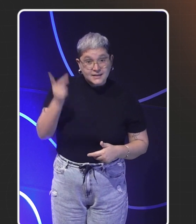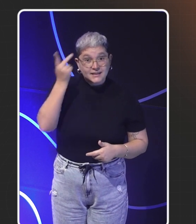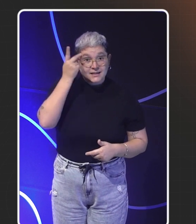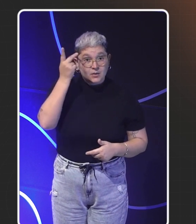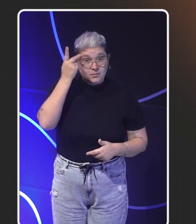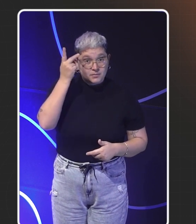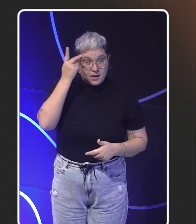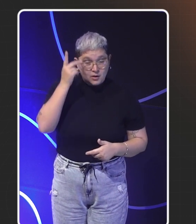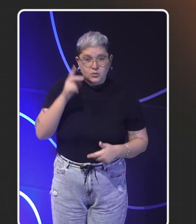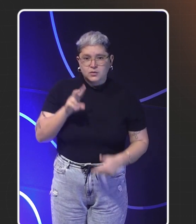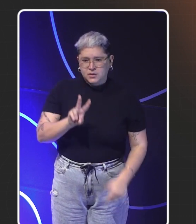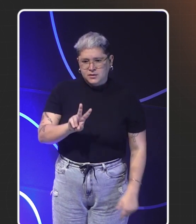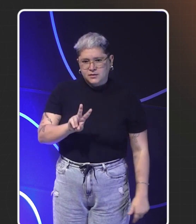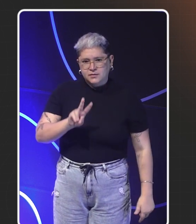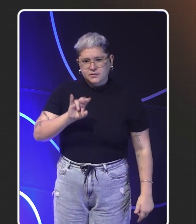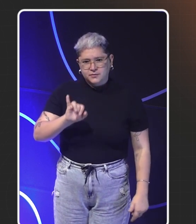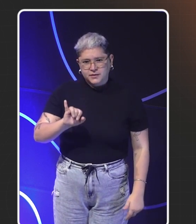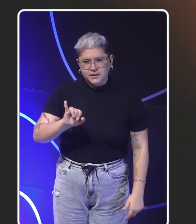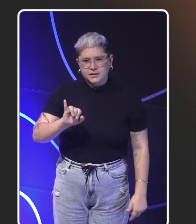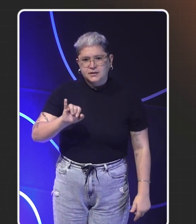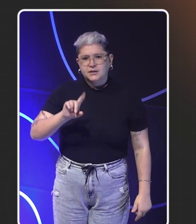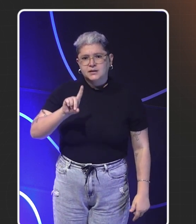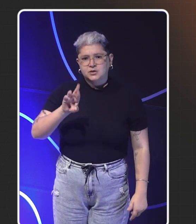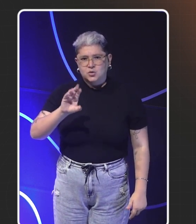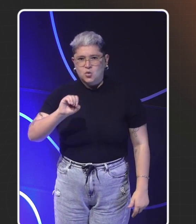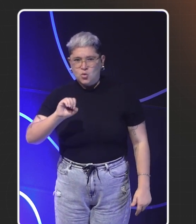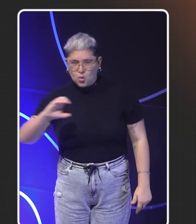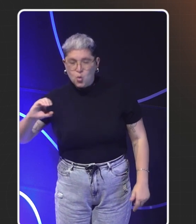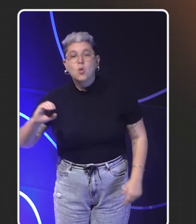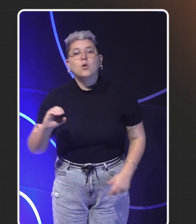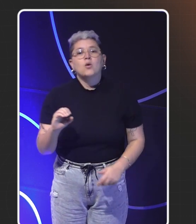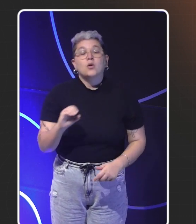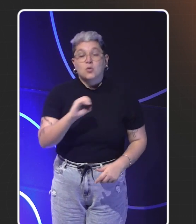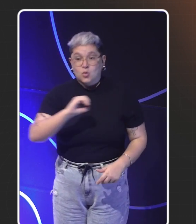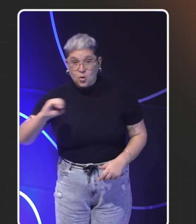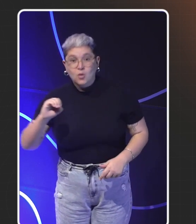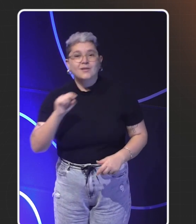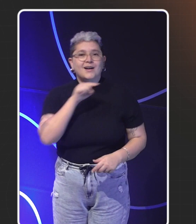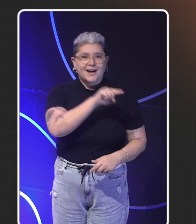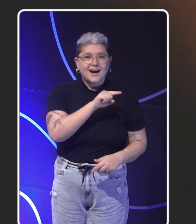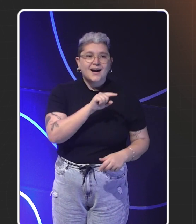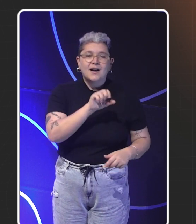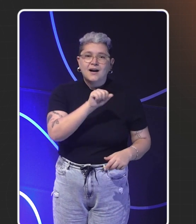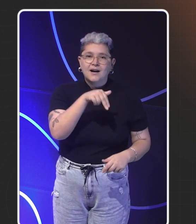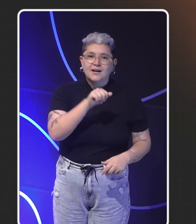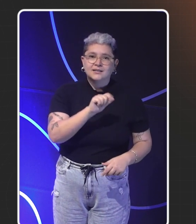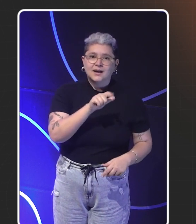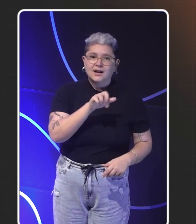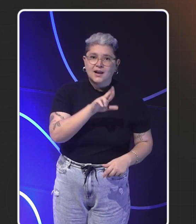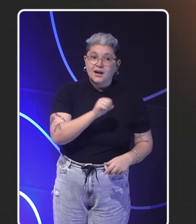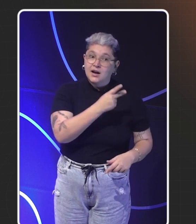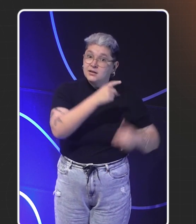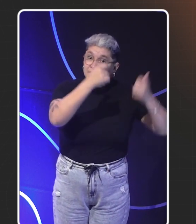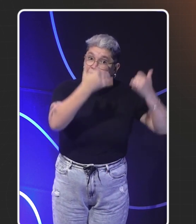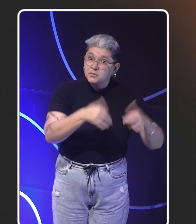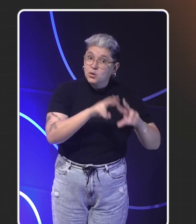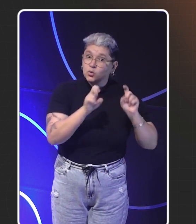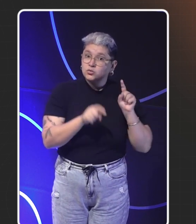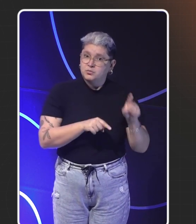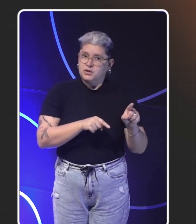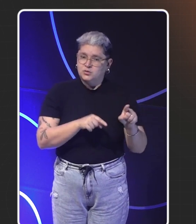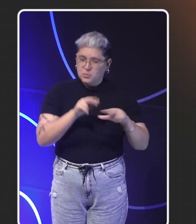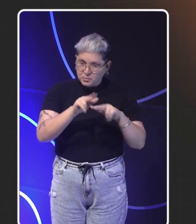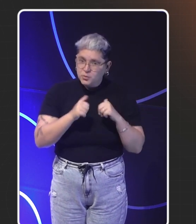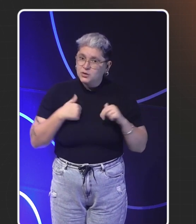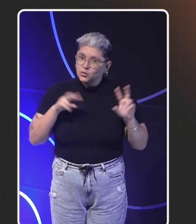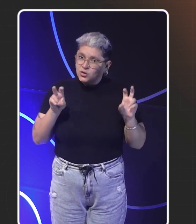Vidicon, que é um dos principais eventos de marketing de influência do mundo, a Ana Clara estava falando sobre isso, e é por isso que eu quis trazer esse papo aqui também